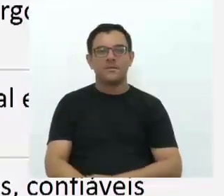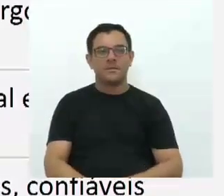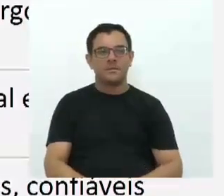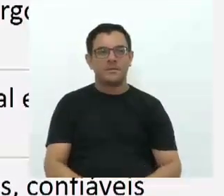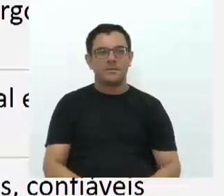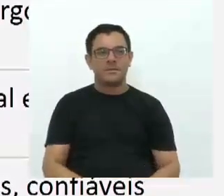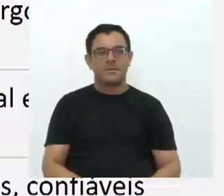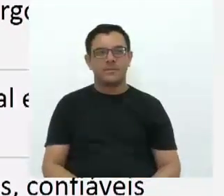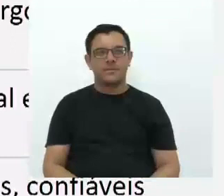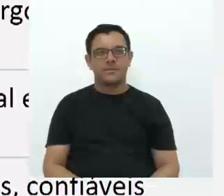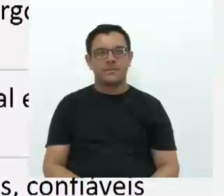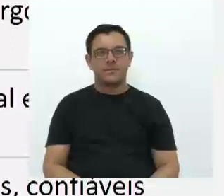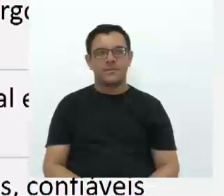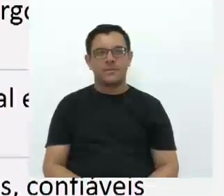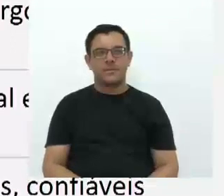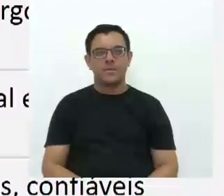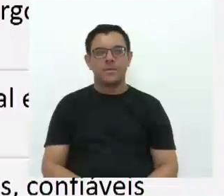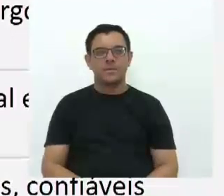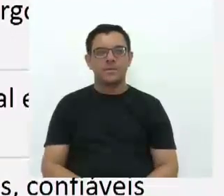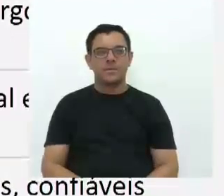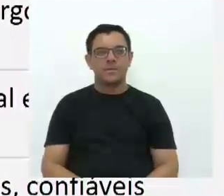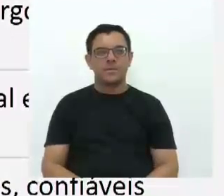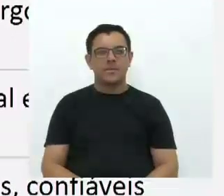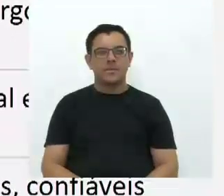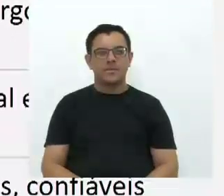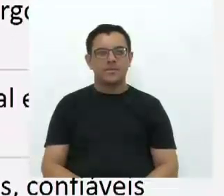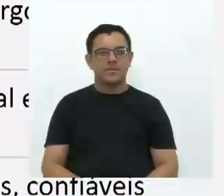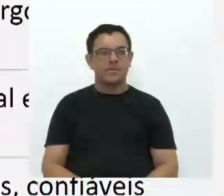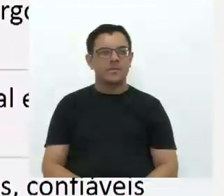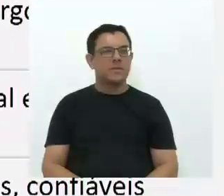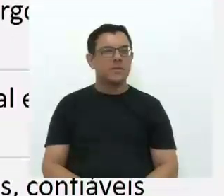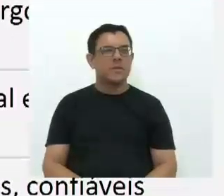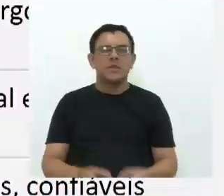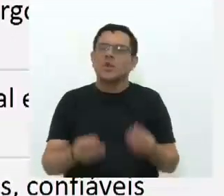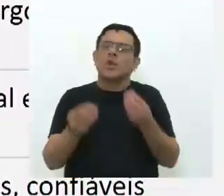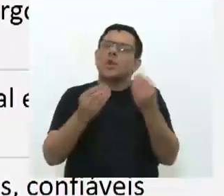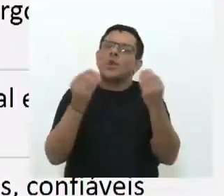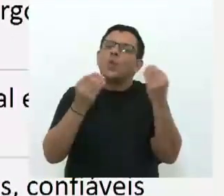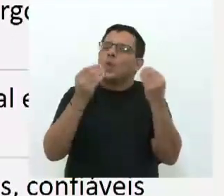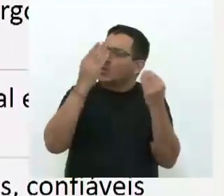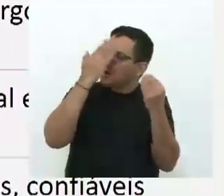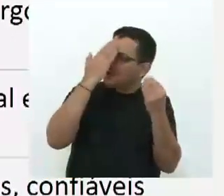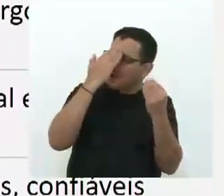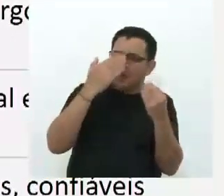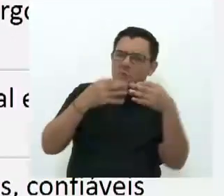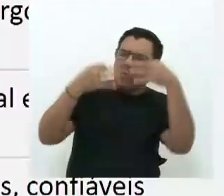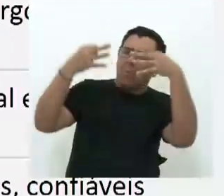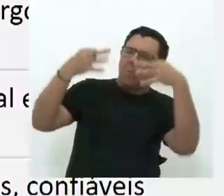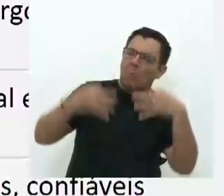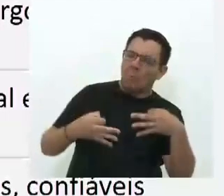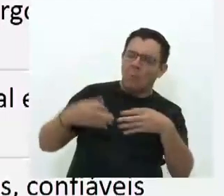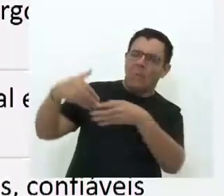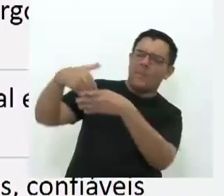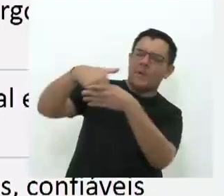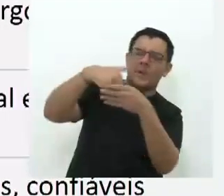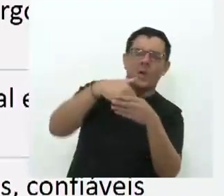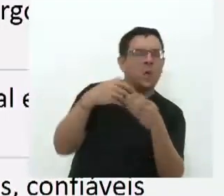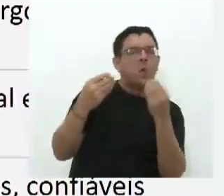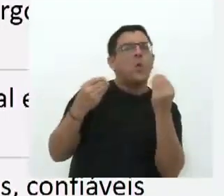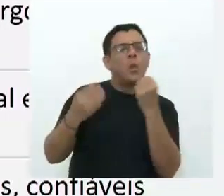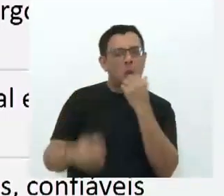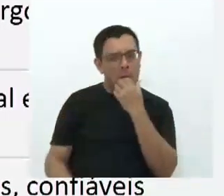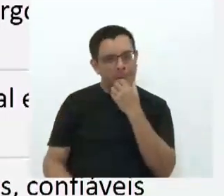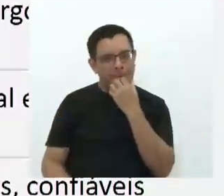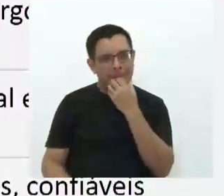isso obrigada E como é que a gente pode medir a integridade eleitoral né para